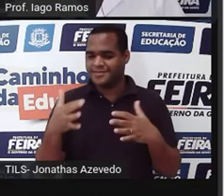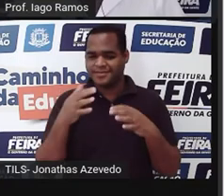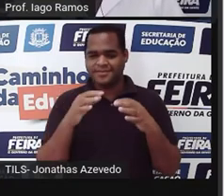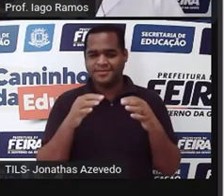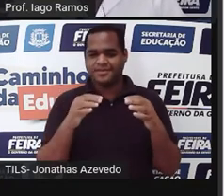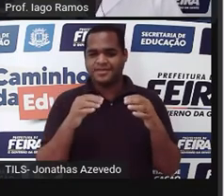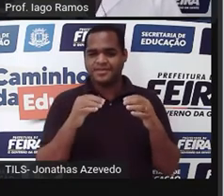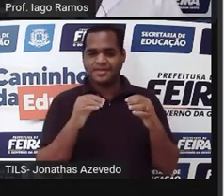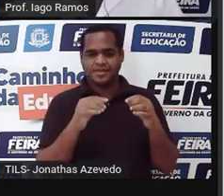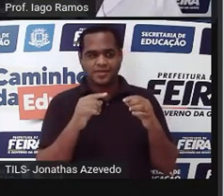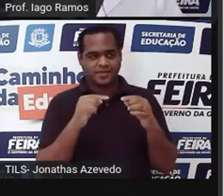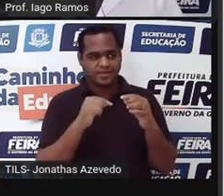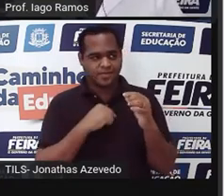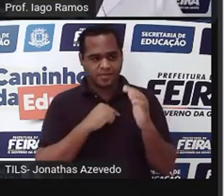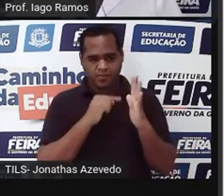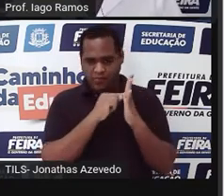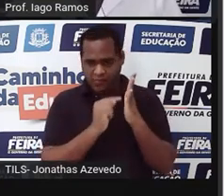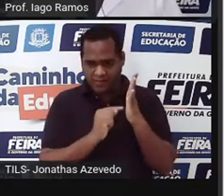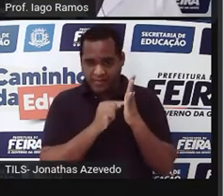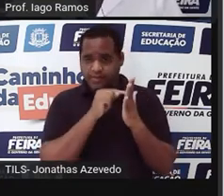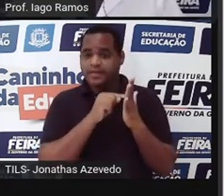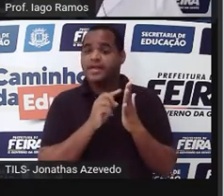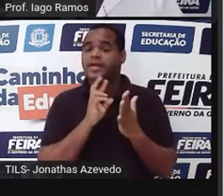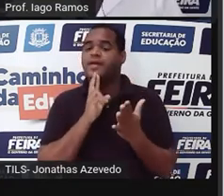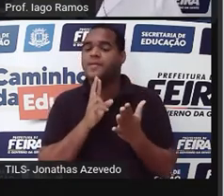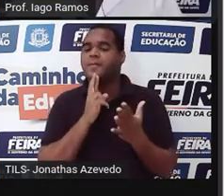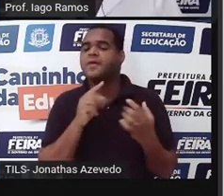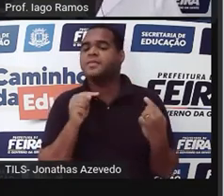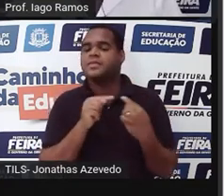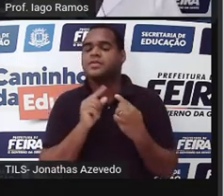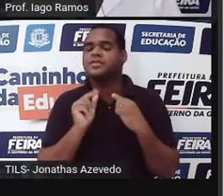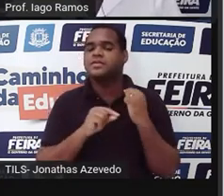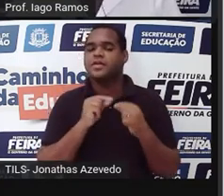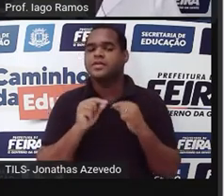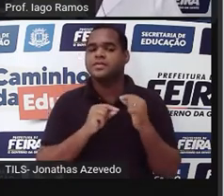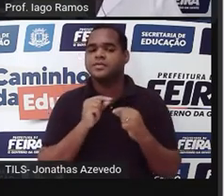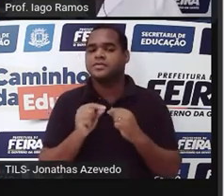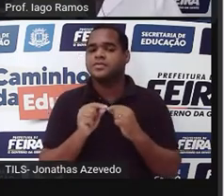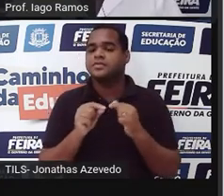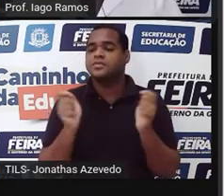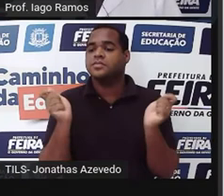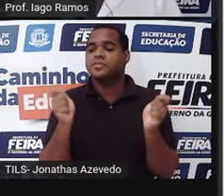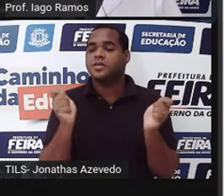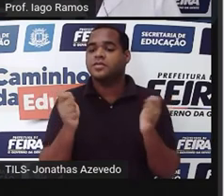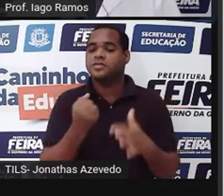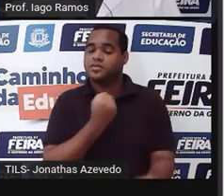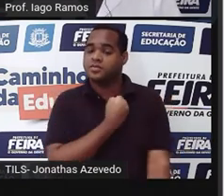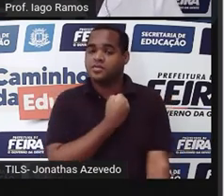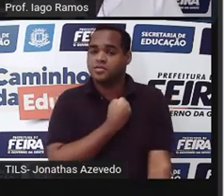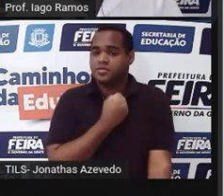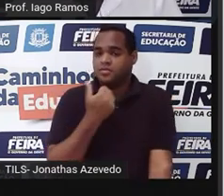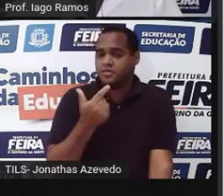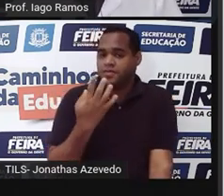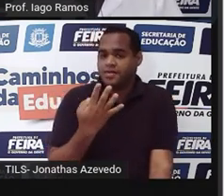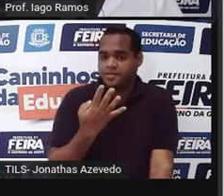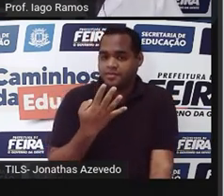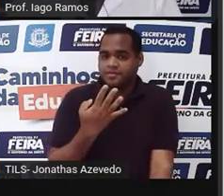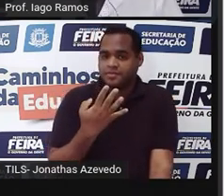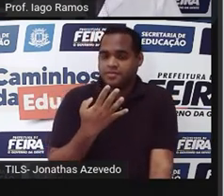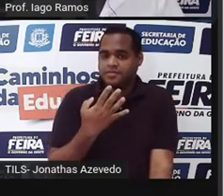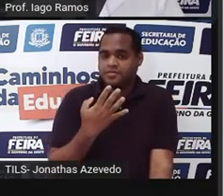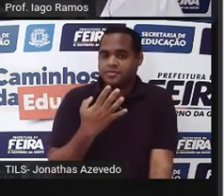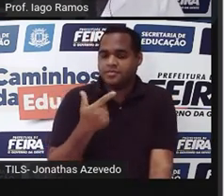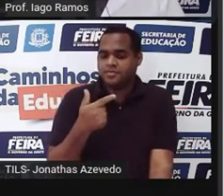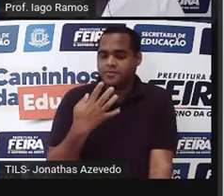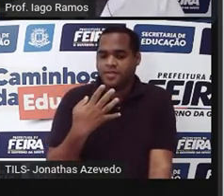o resultado disso vai ser e o número 24 tá